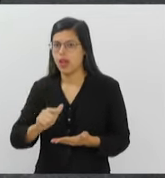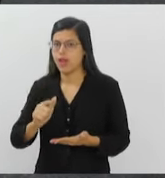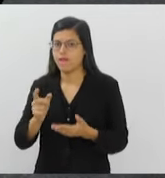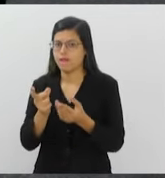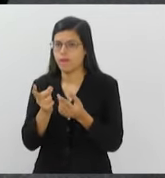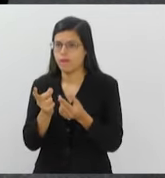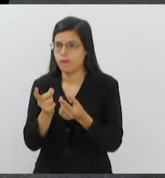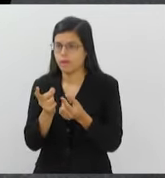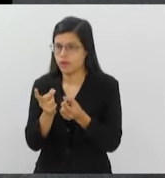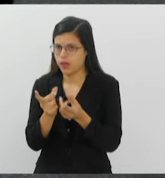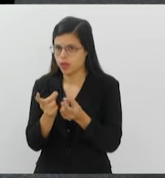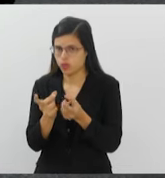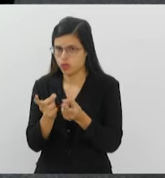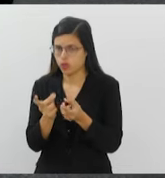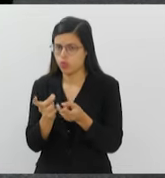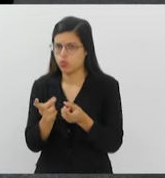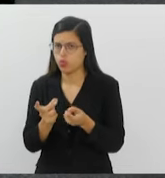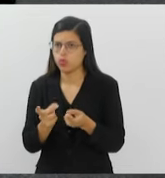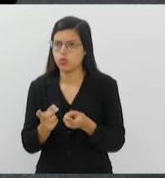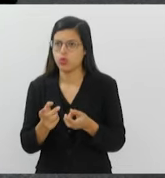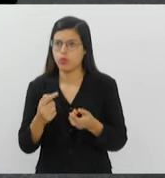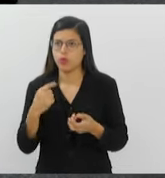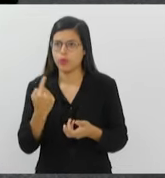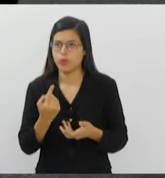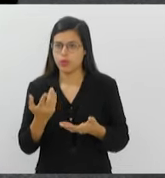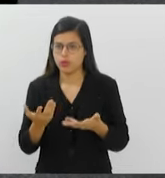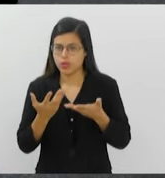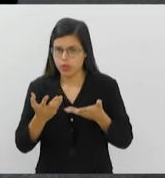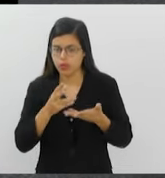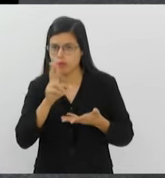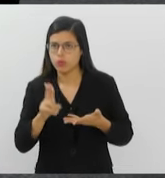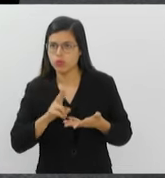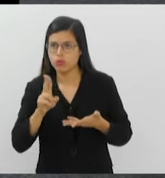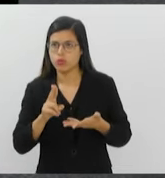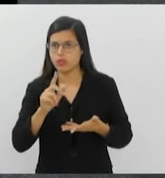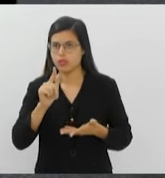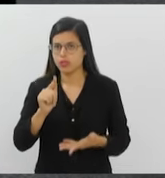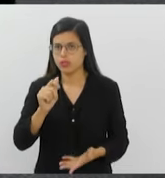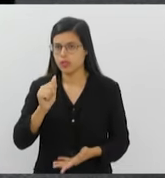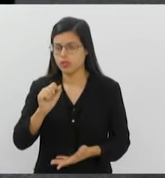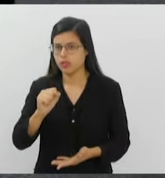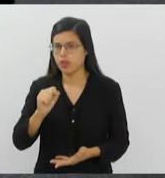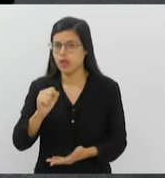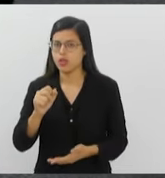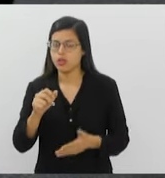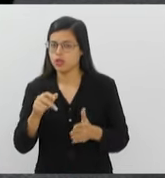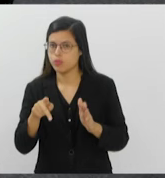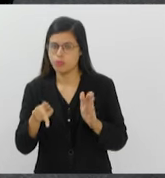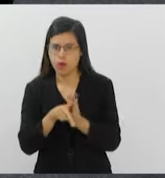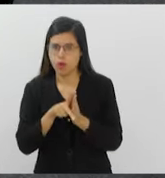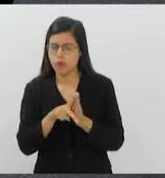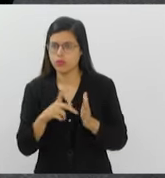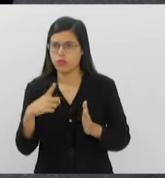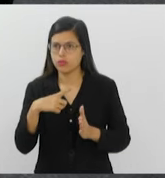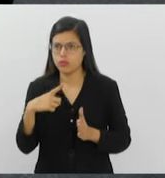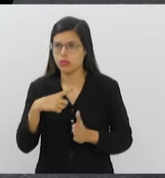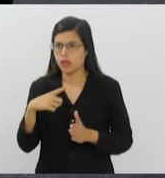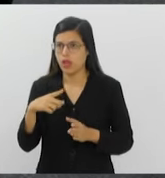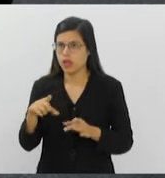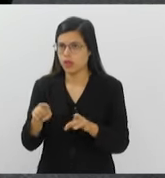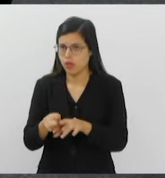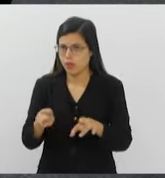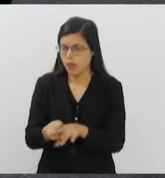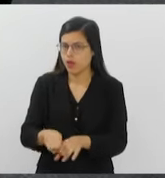e nós queremos é utilizar gás próprio. Temos até hoje usinas